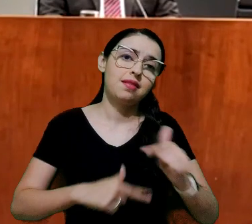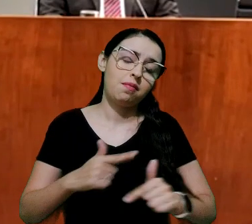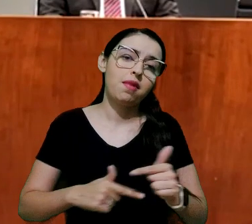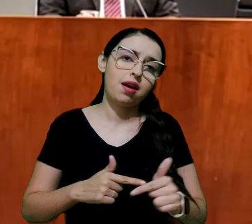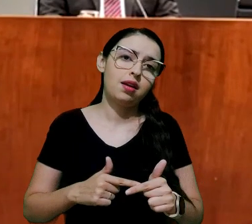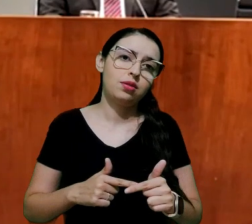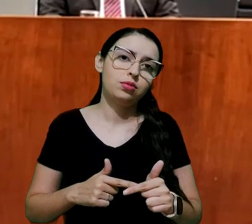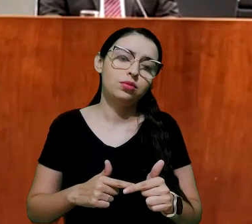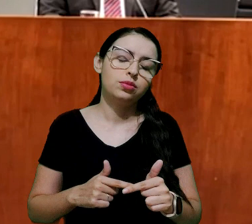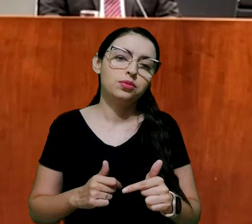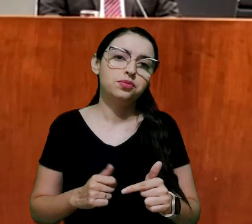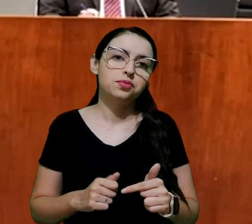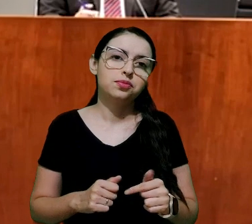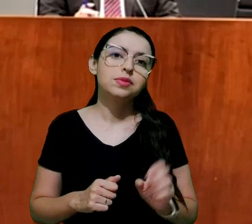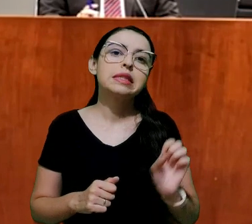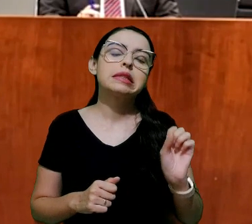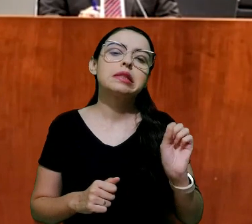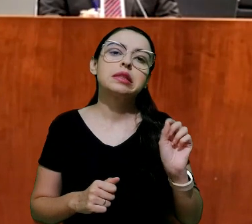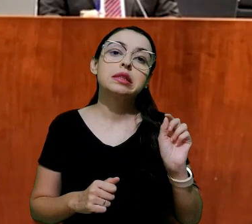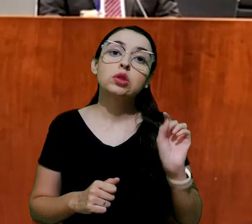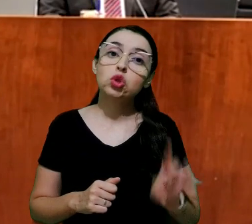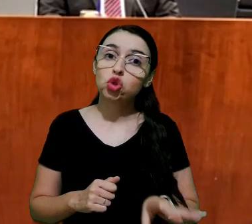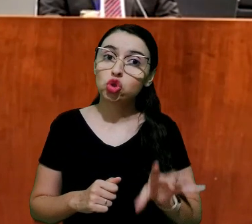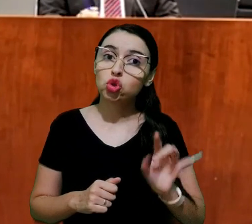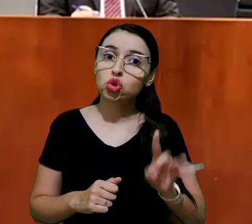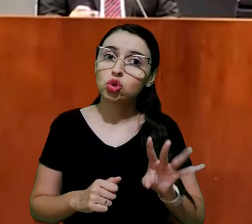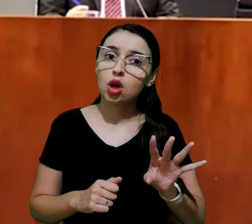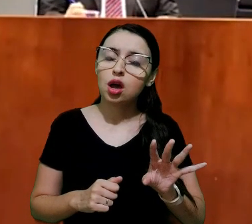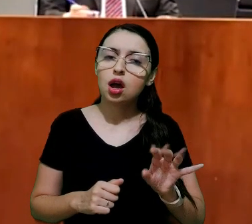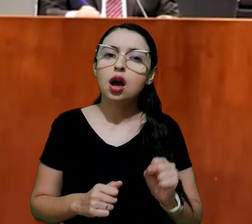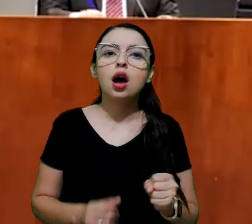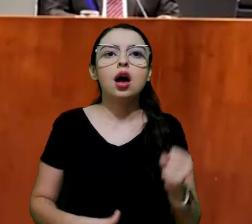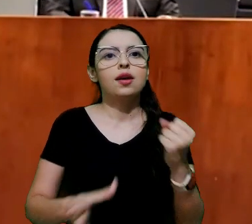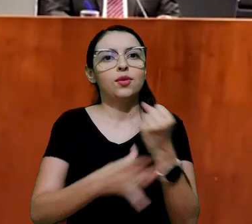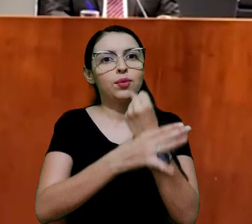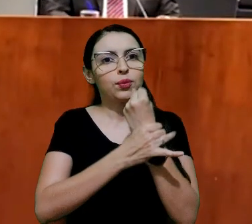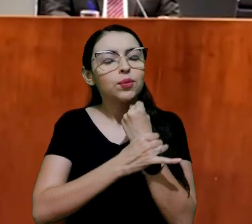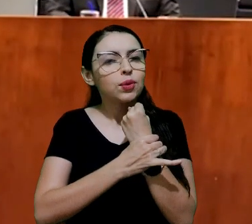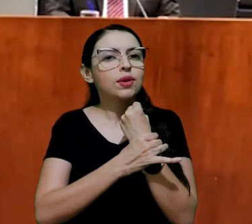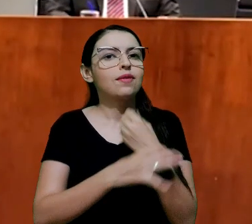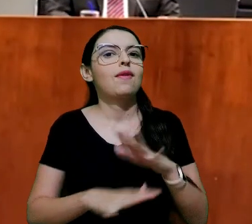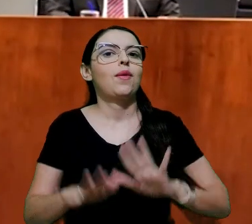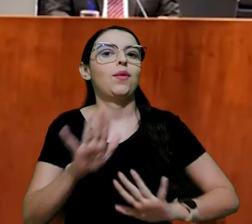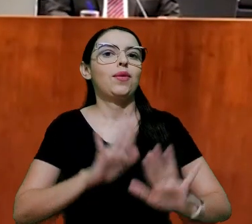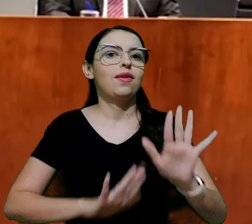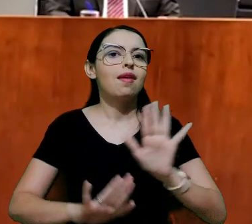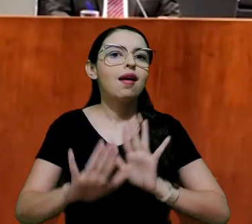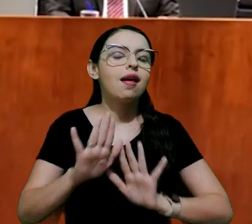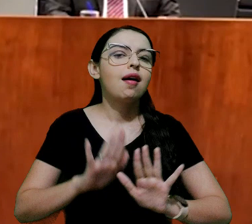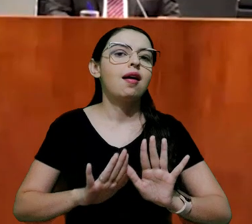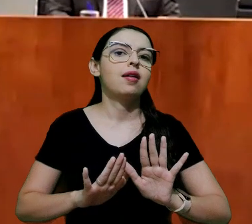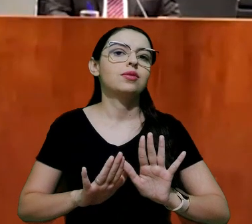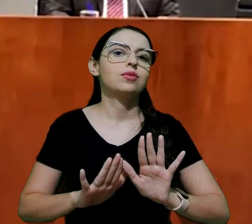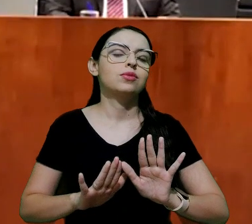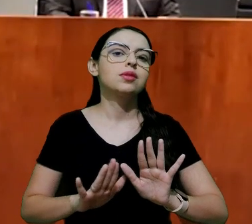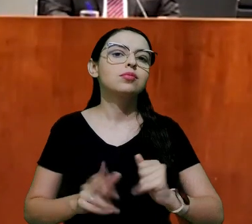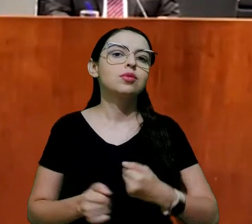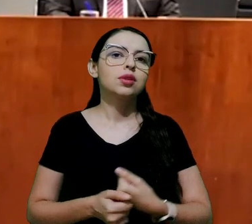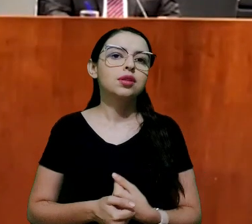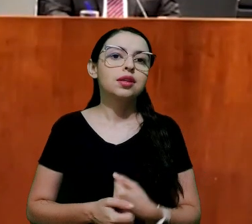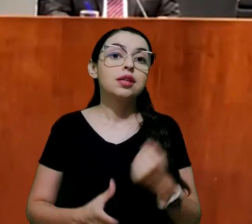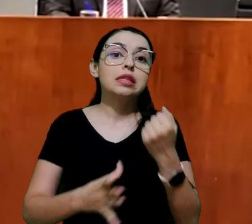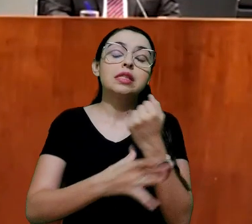de preservar a segurança das relações jurídicas. E preservar a segurança das